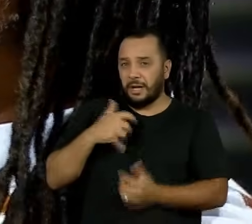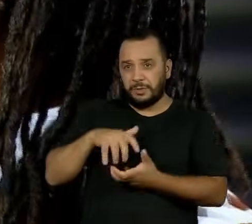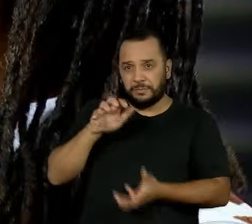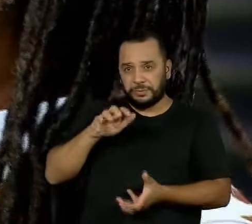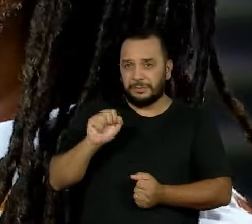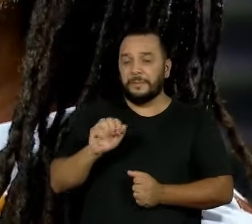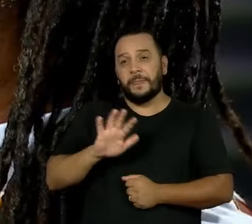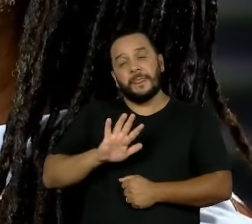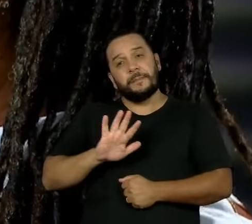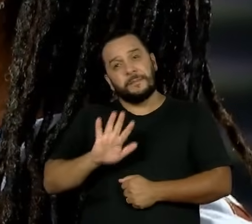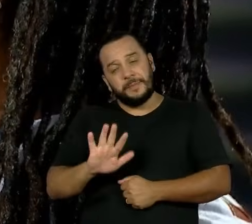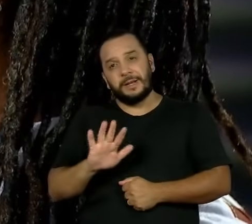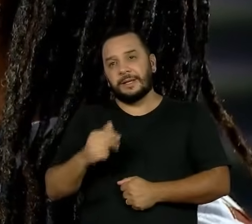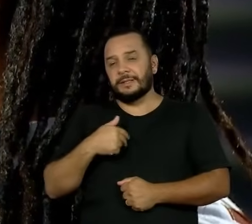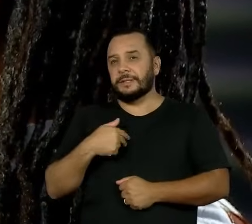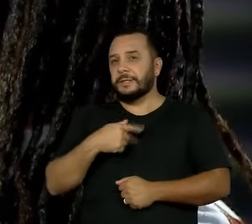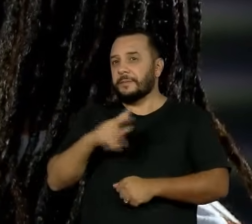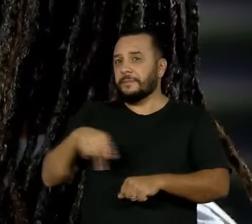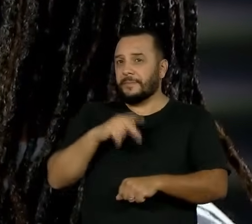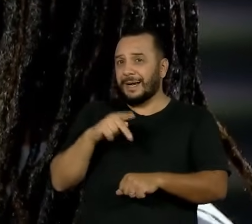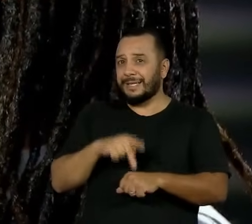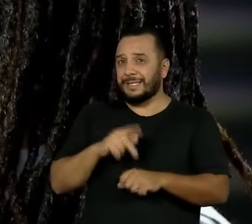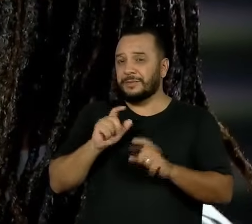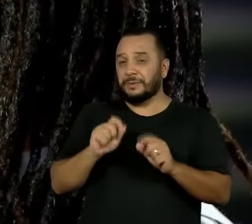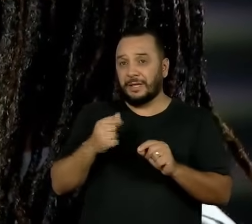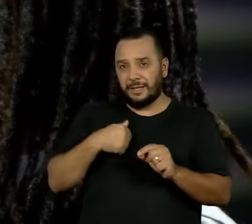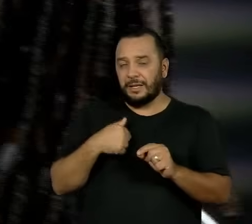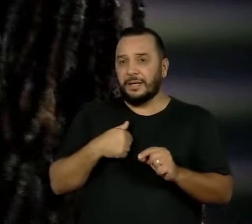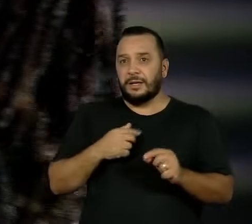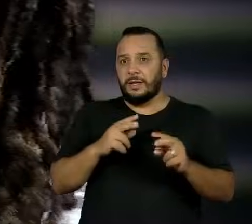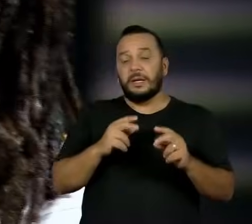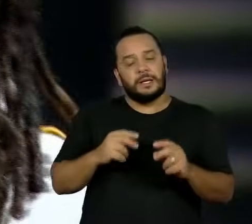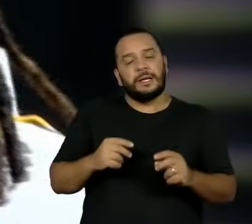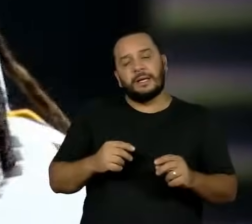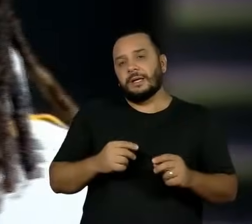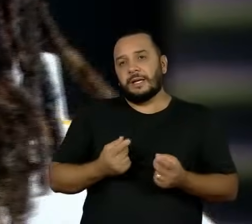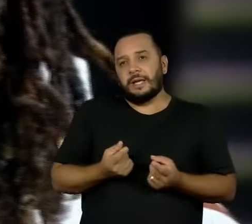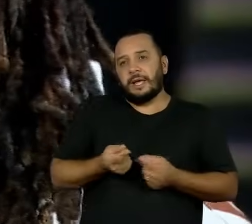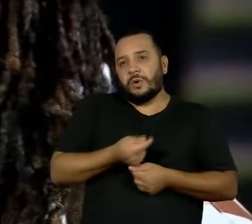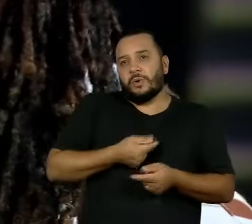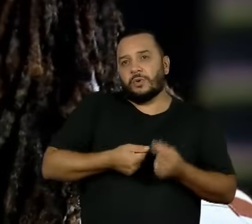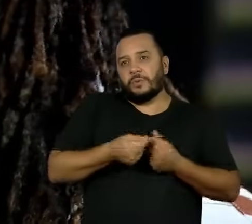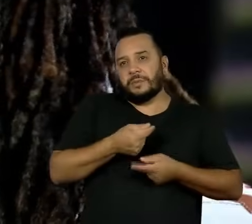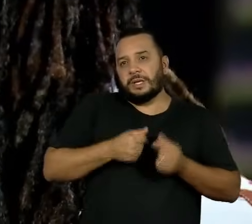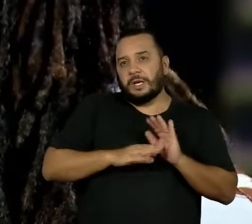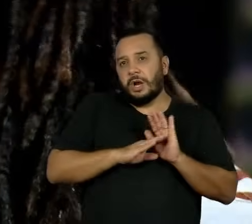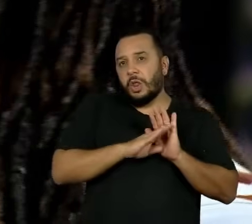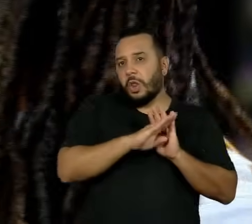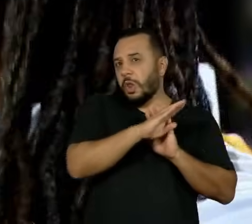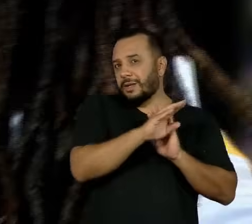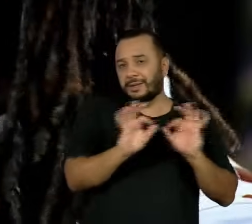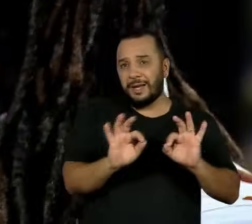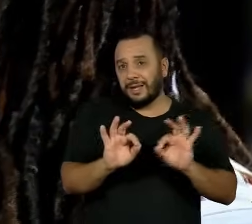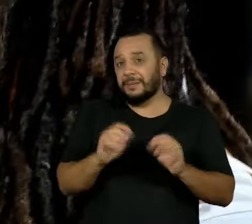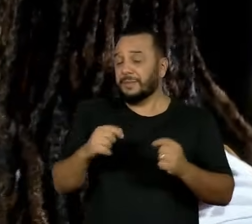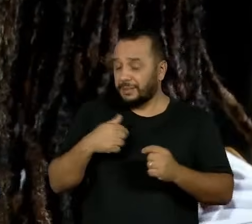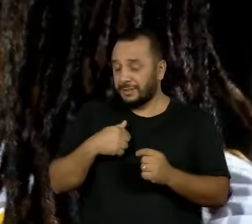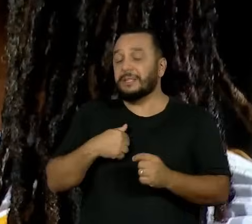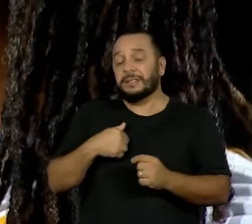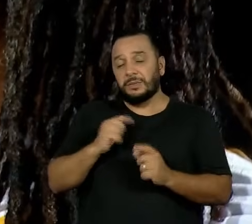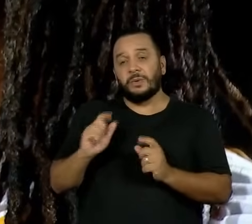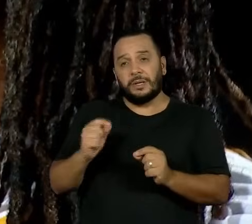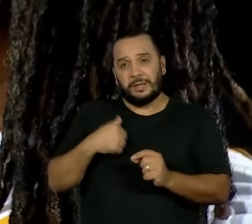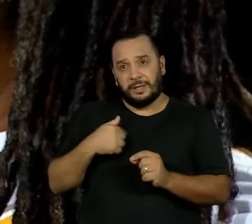termos enriquecido enquanto país, gera uma demanda de atualizar as políticas públicas, porque novos problemas nós